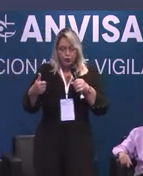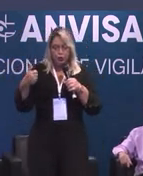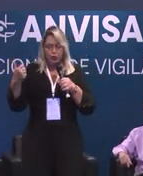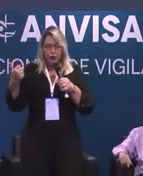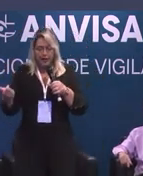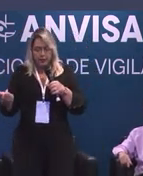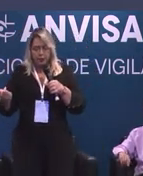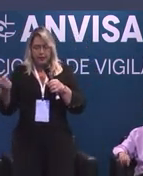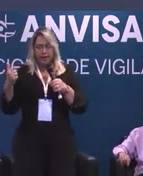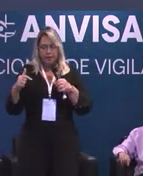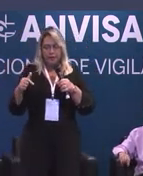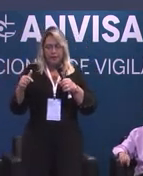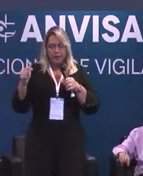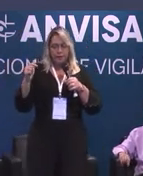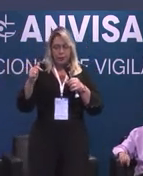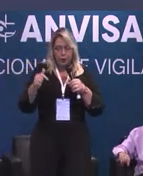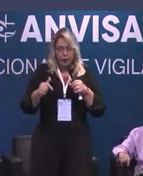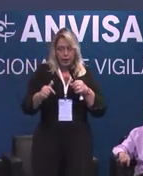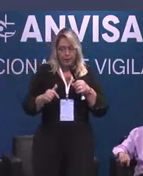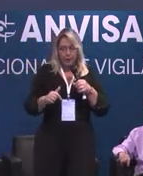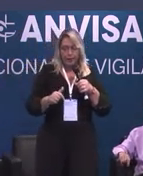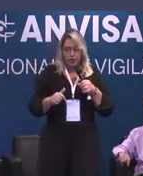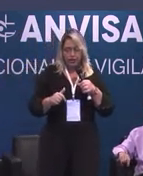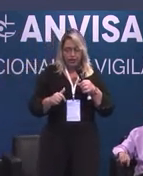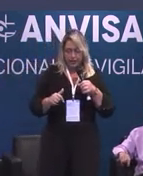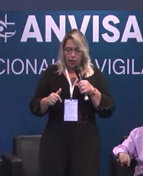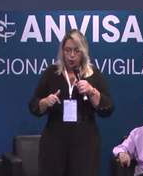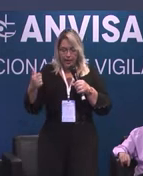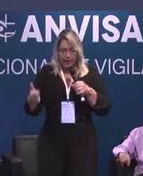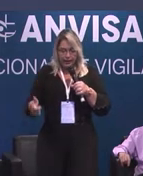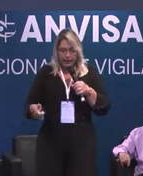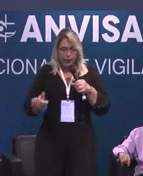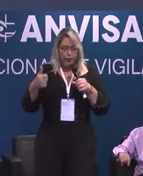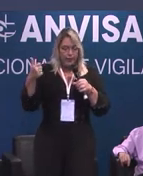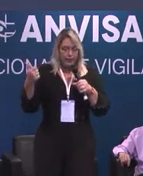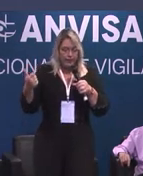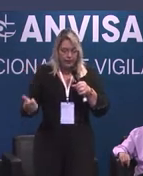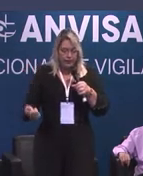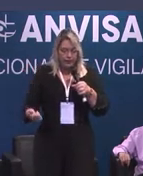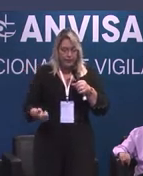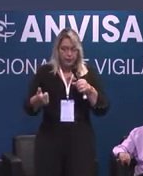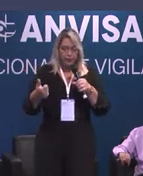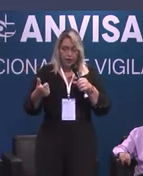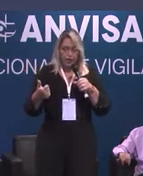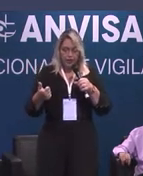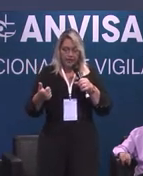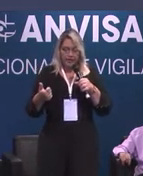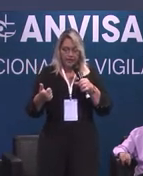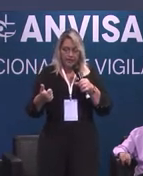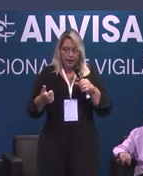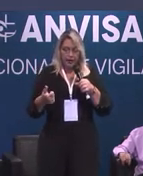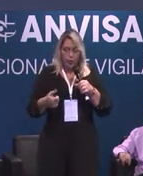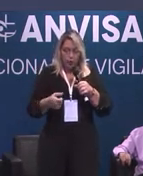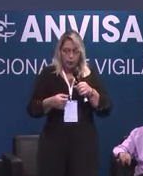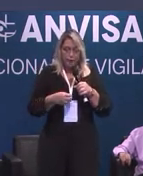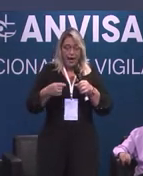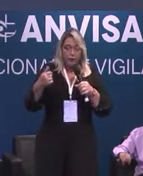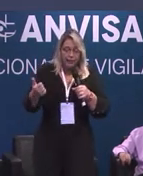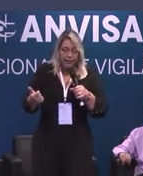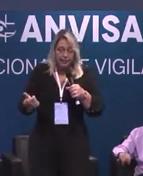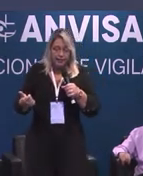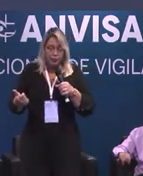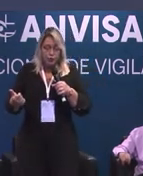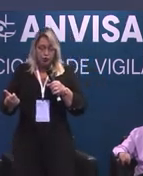dos responsáveis por ambientes de interesse à saúde, categorias, atividades profissionais de interesse à saúde, a ausência